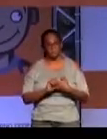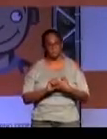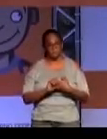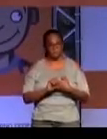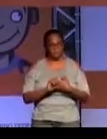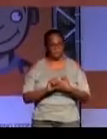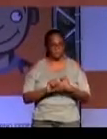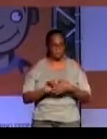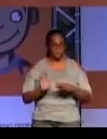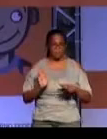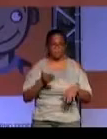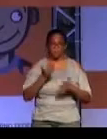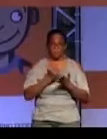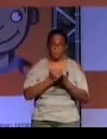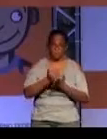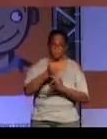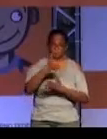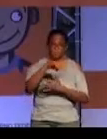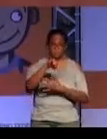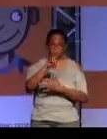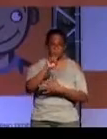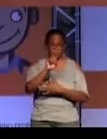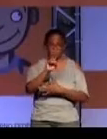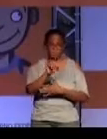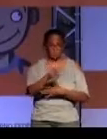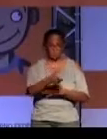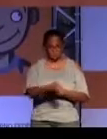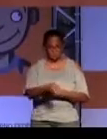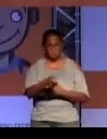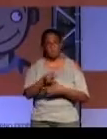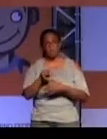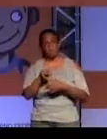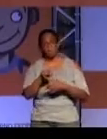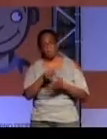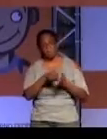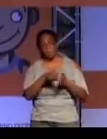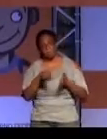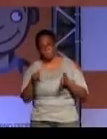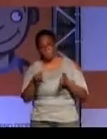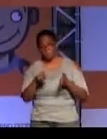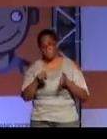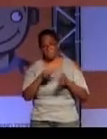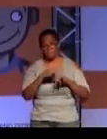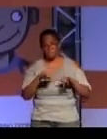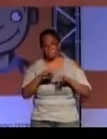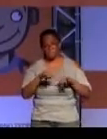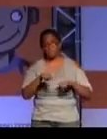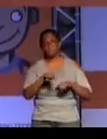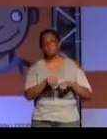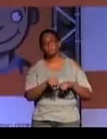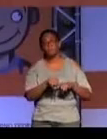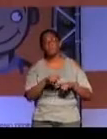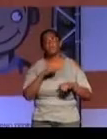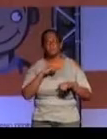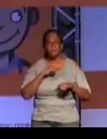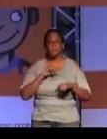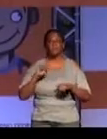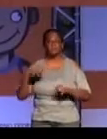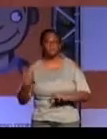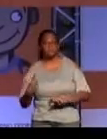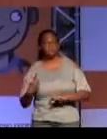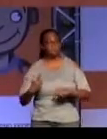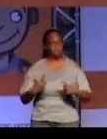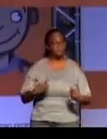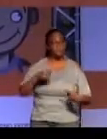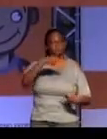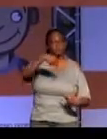Iniciou em 1980 aqui, com as campanhas, mas tivemos ainda alguns casos no